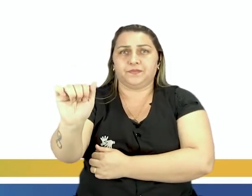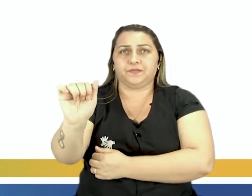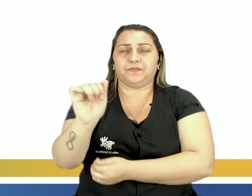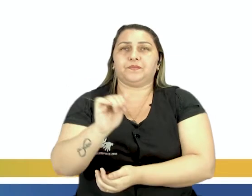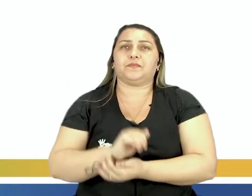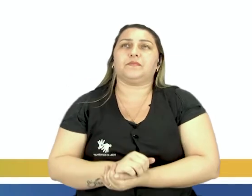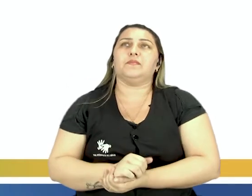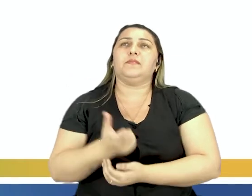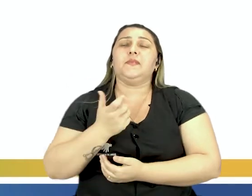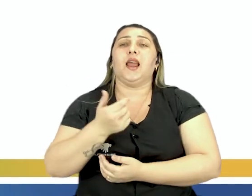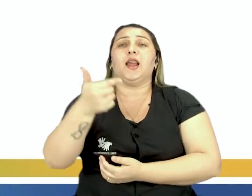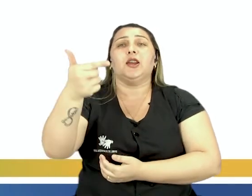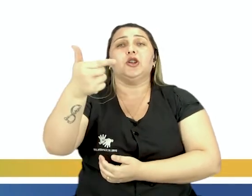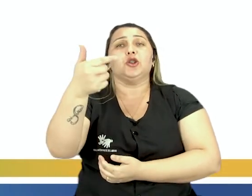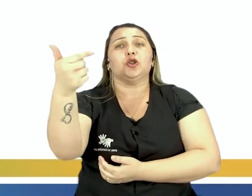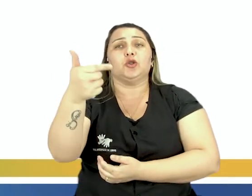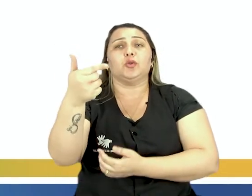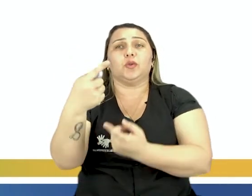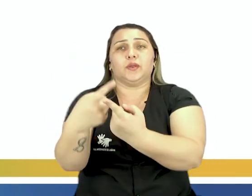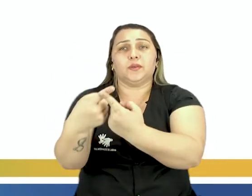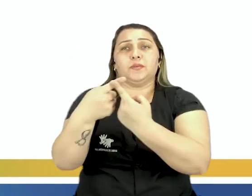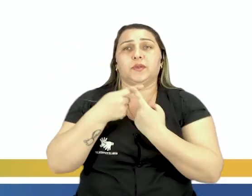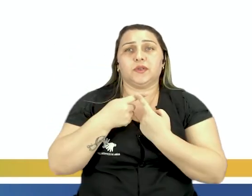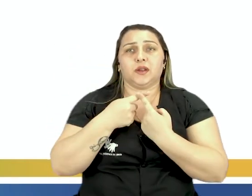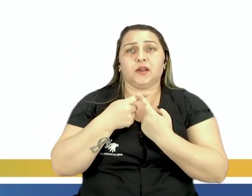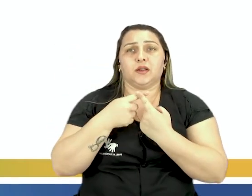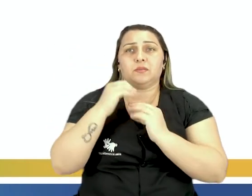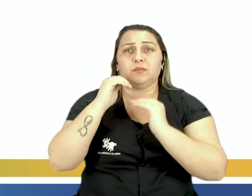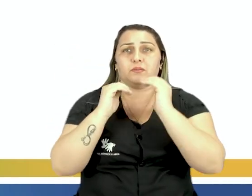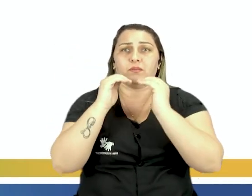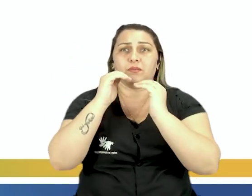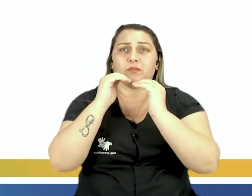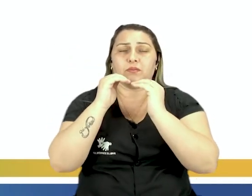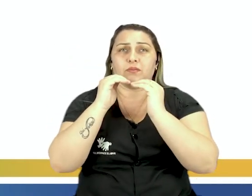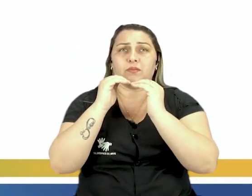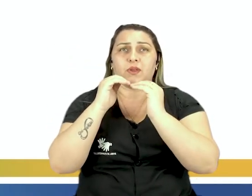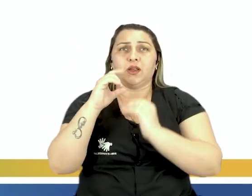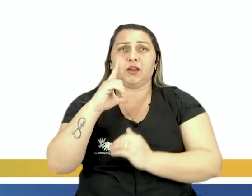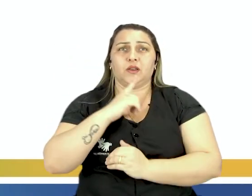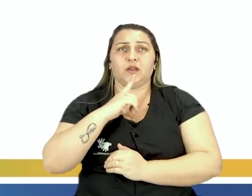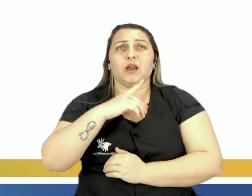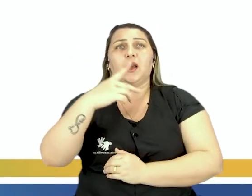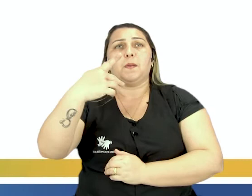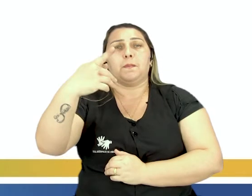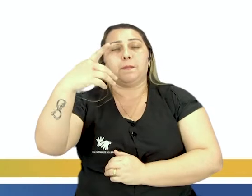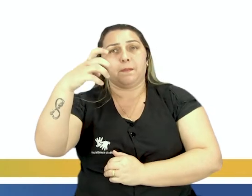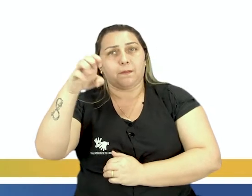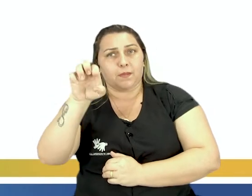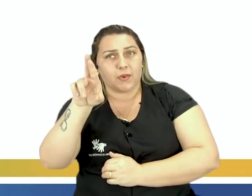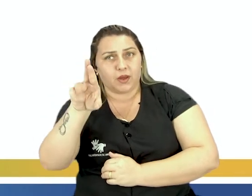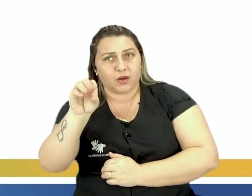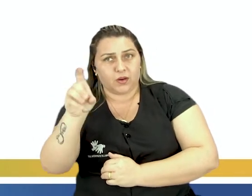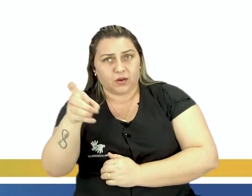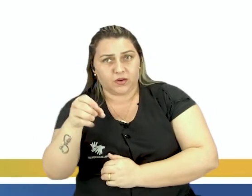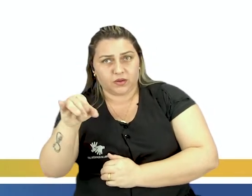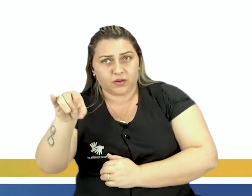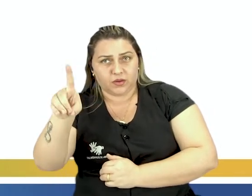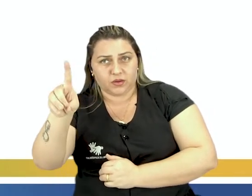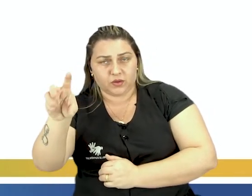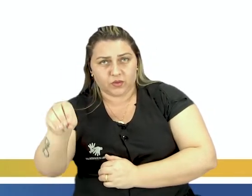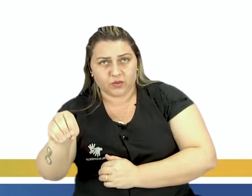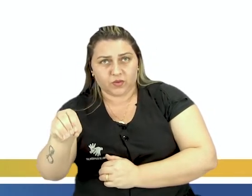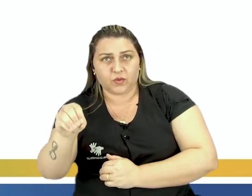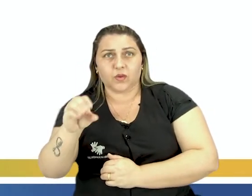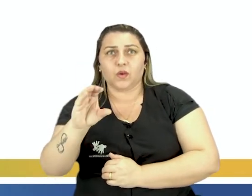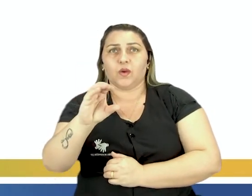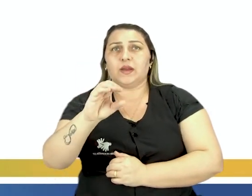então ele vai querer 2 elétrons para ficar estável. Quando a gente tiver os peróxidos, o oxigênio sempre vai